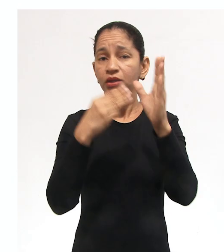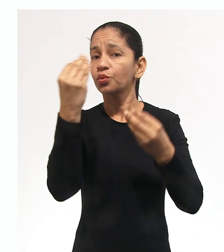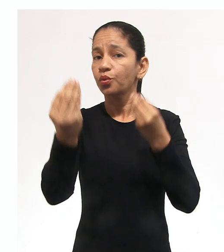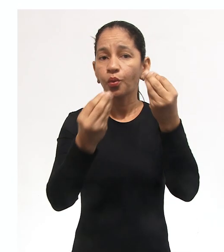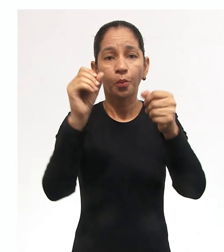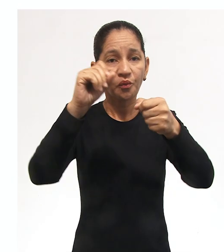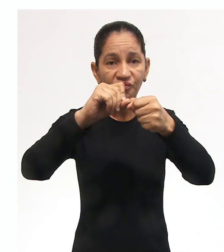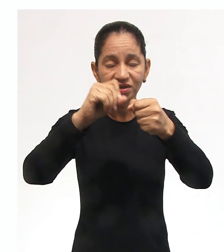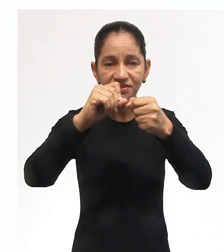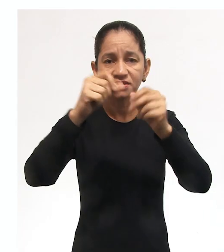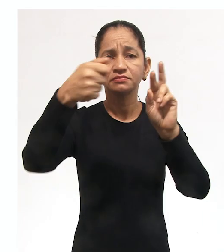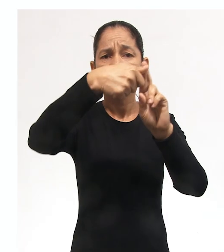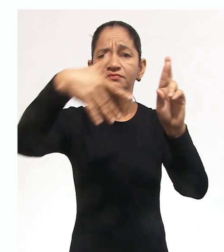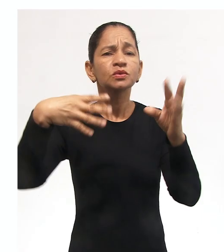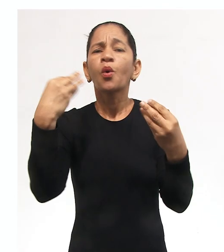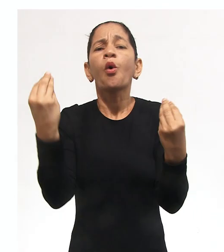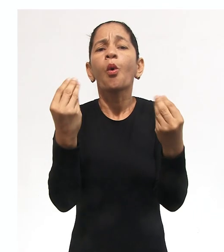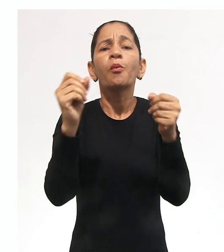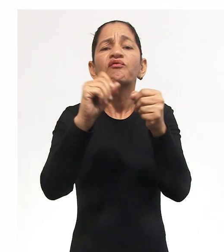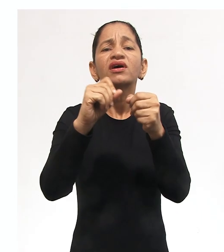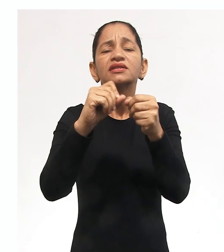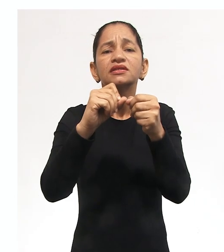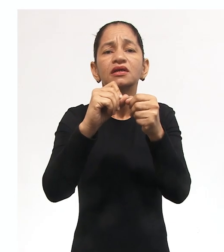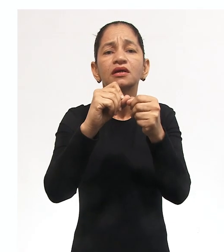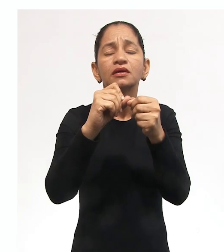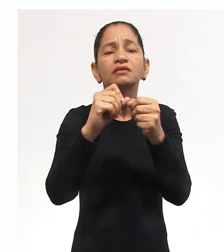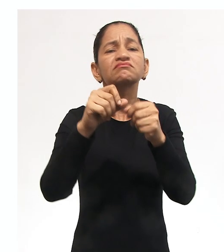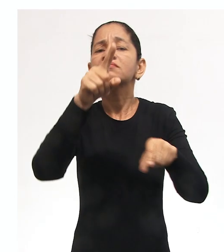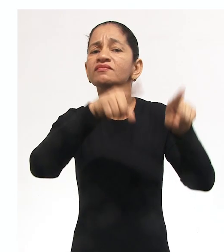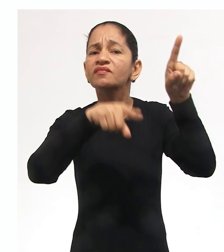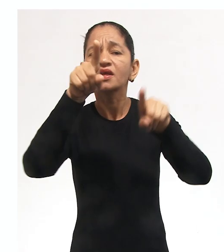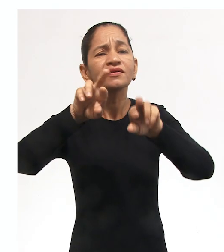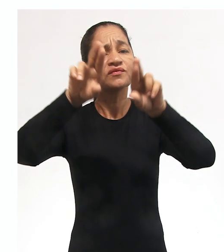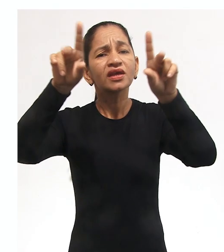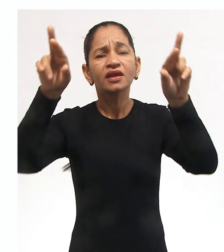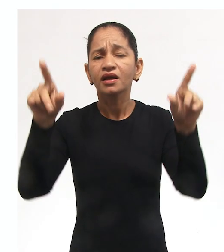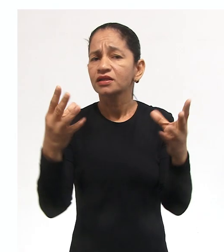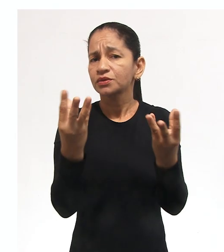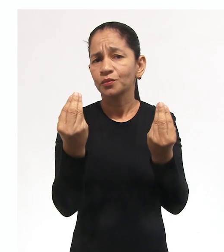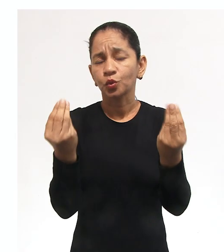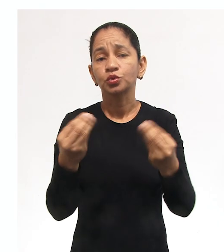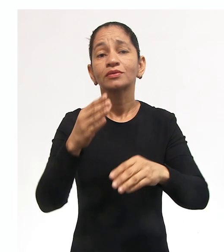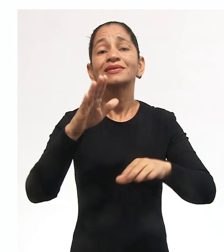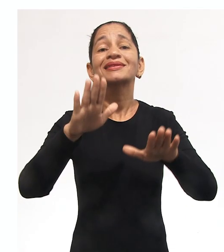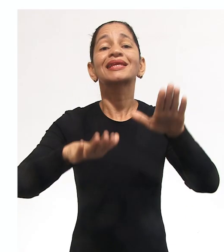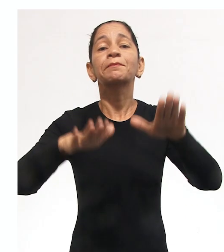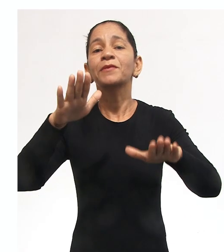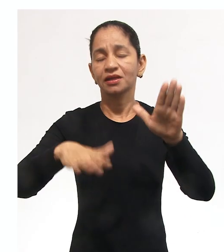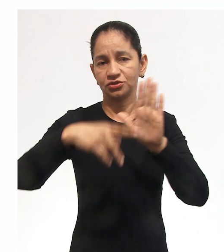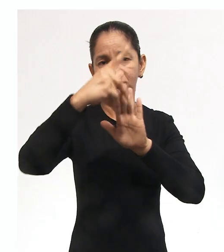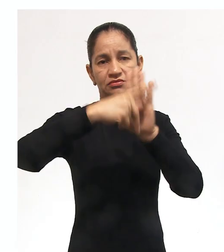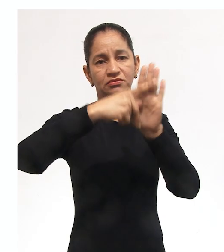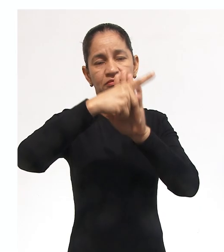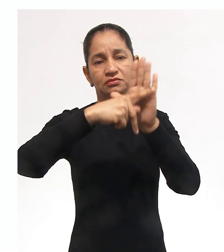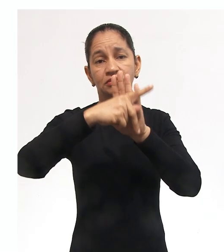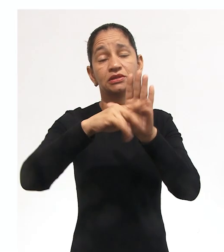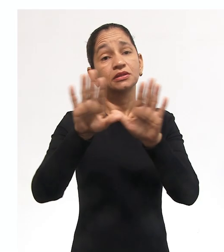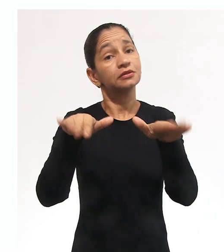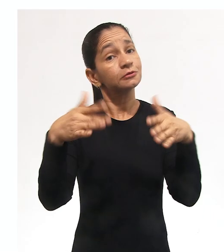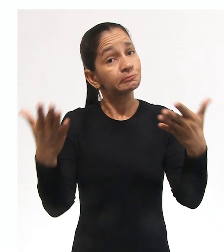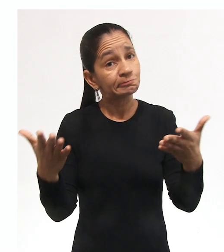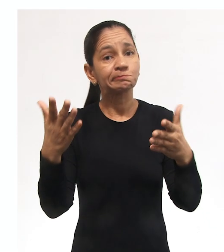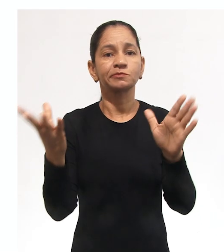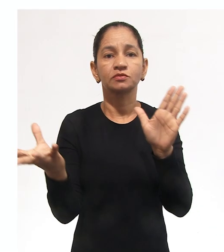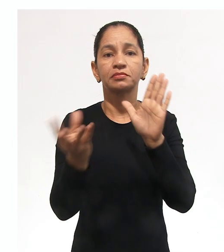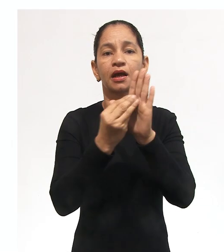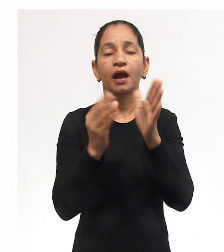faz essa referência. Obviamente, a norma, ela traz variações em função do tipo de obra,